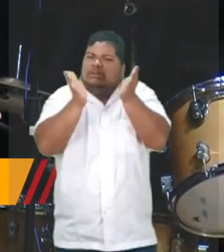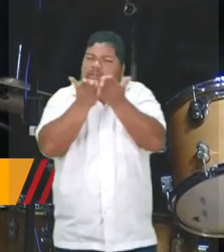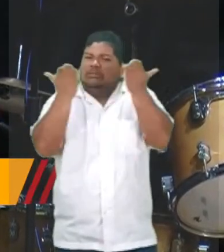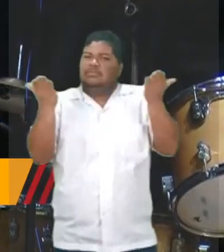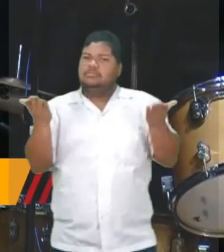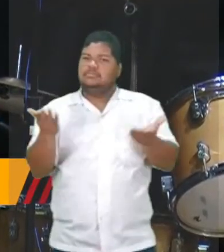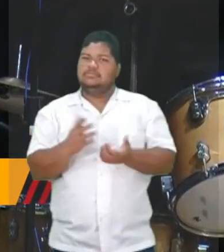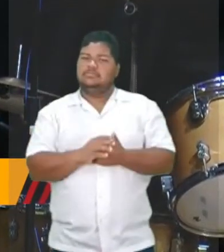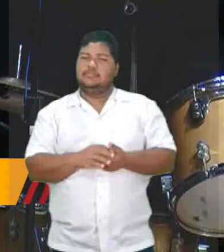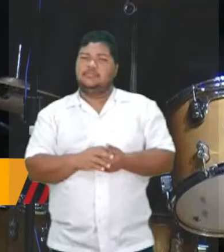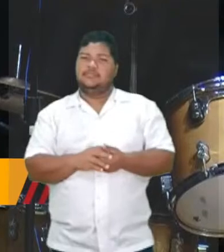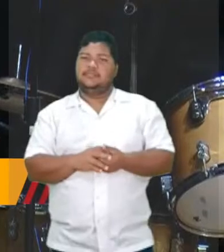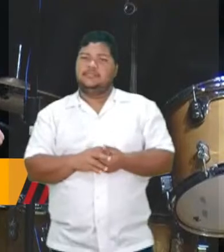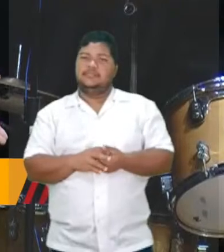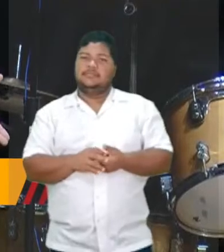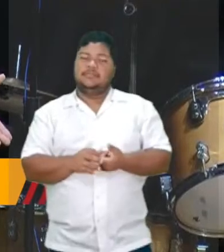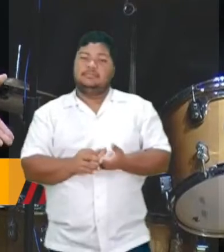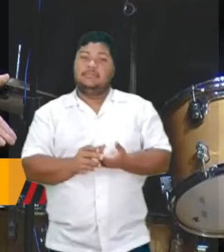Mas um dos mandamentos